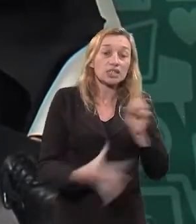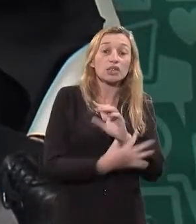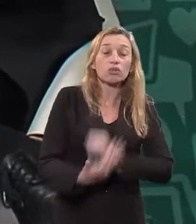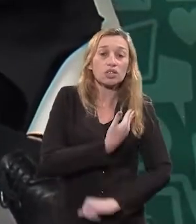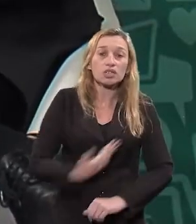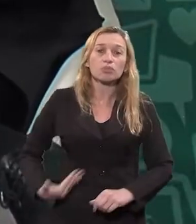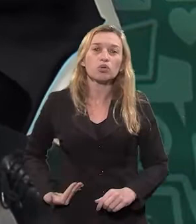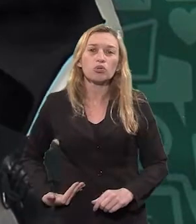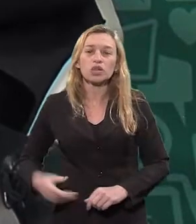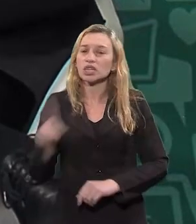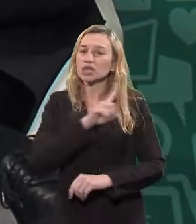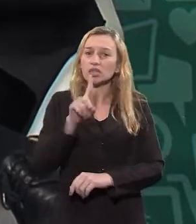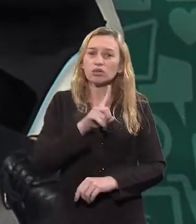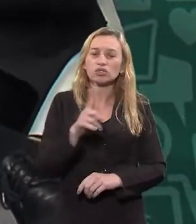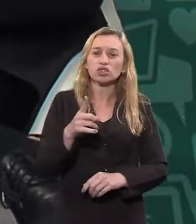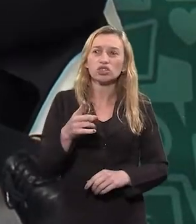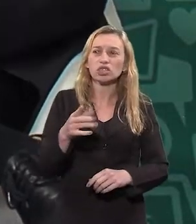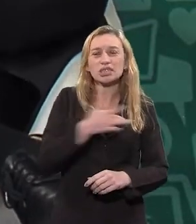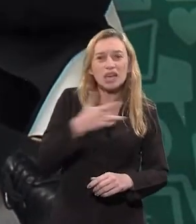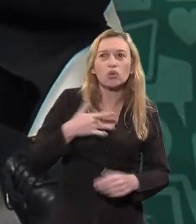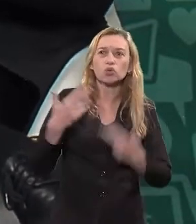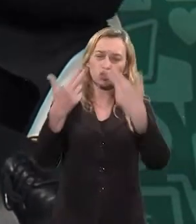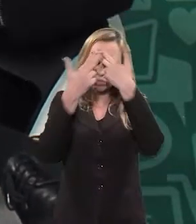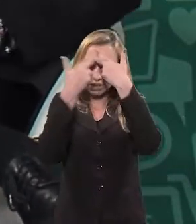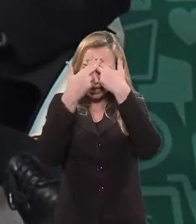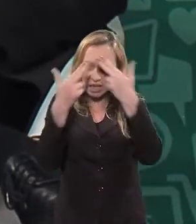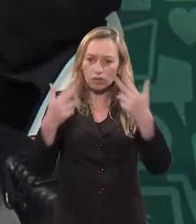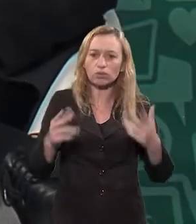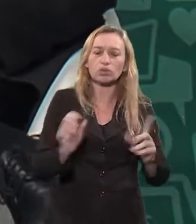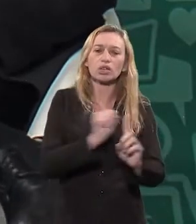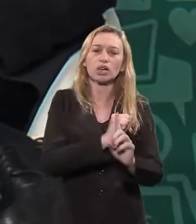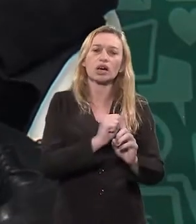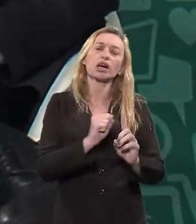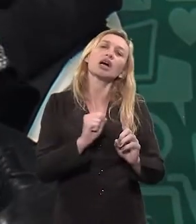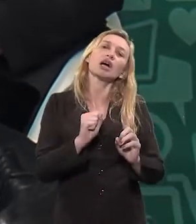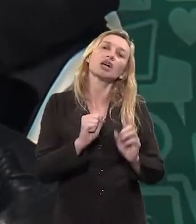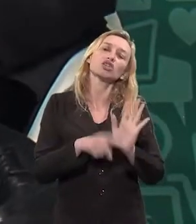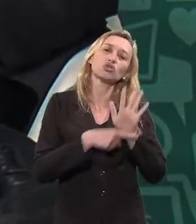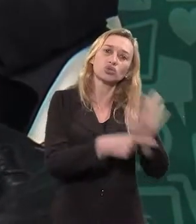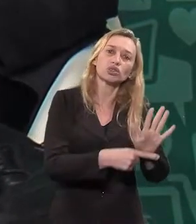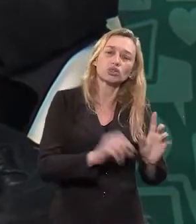de segurança pública e não de saúde mental e de assistência social.